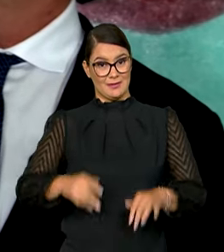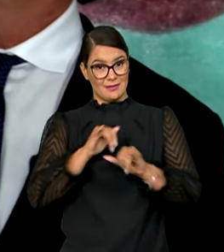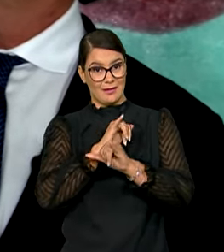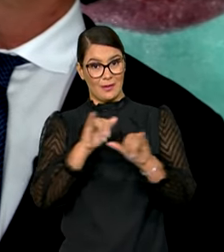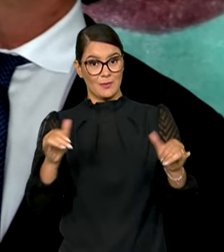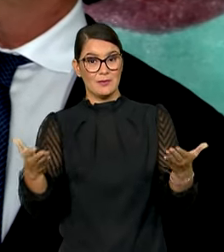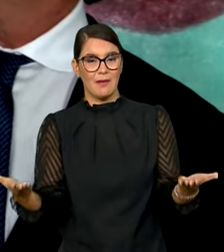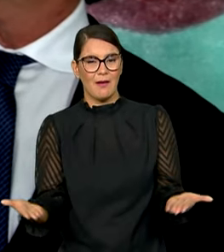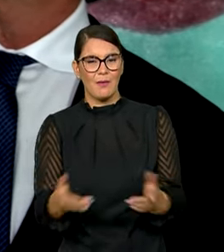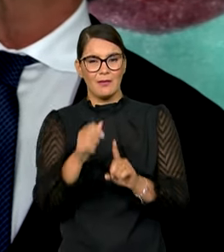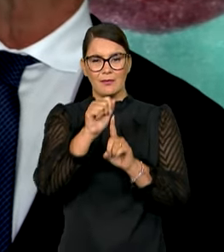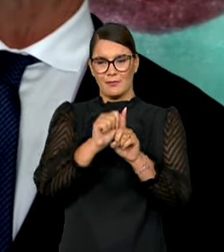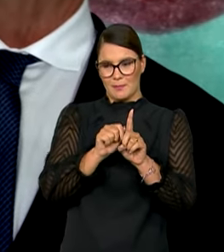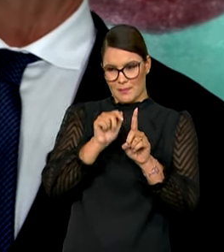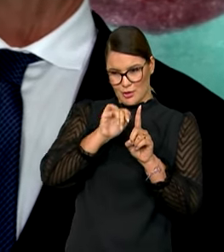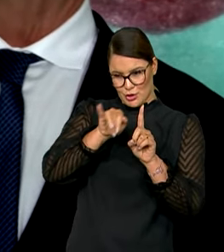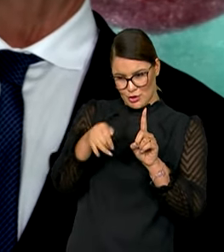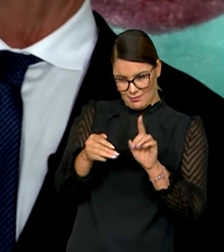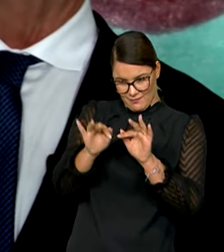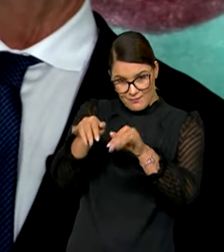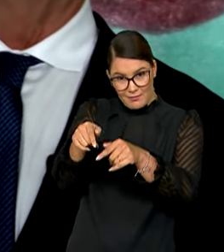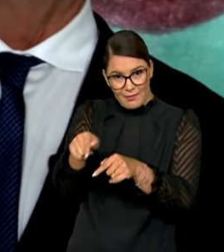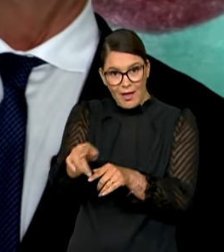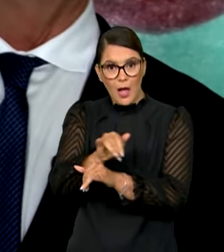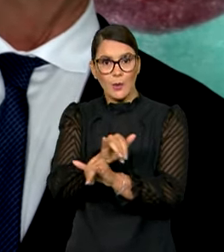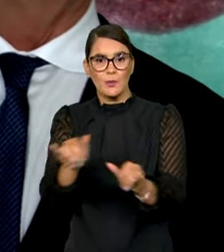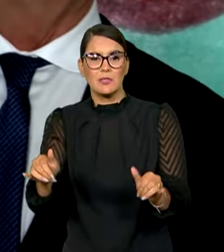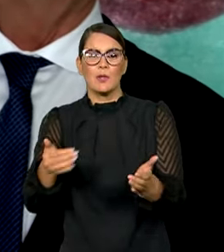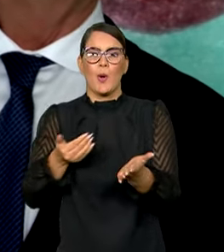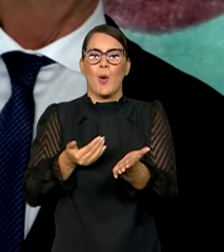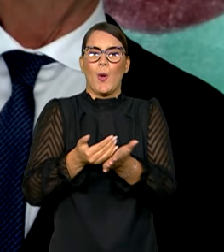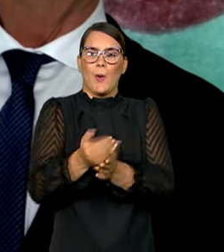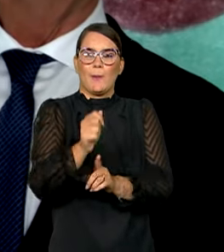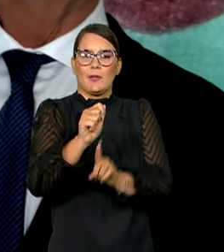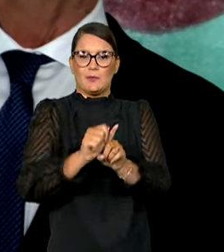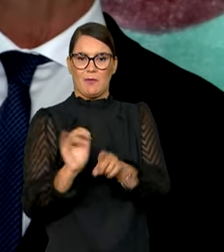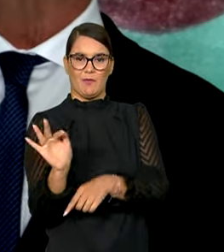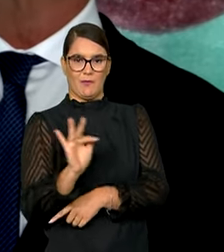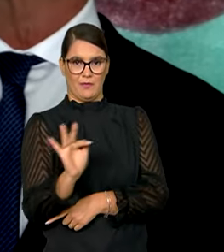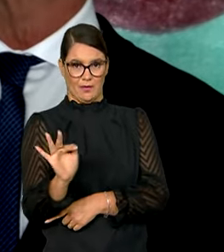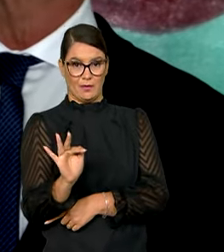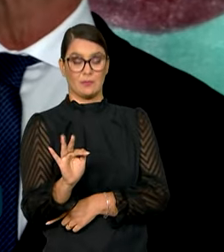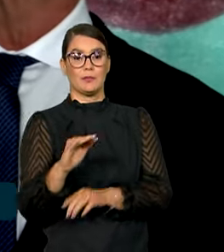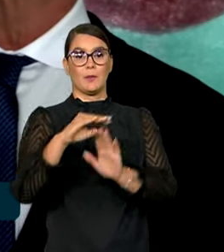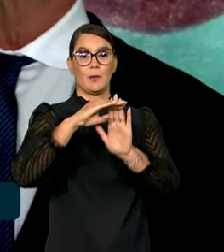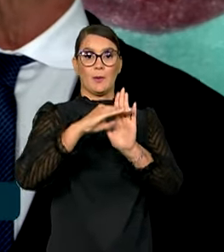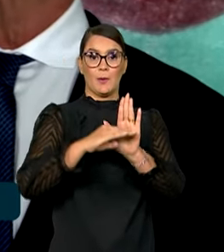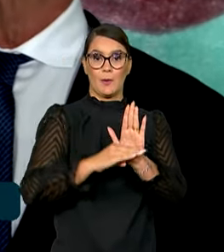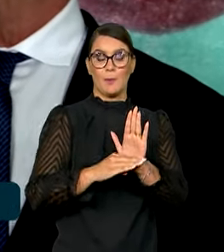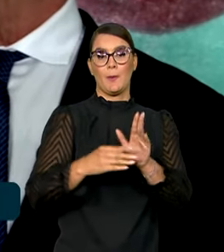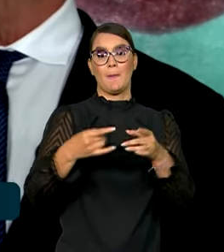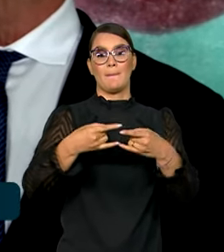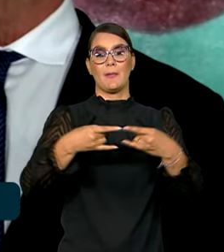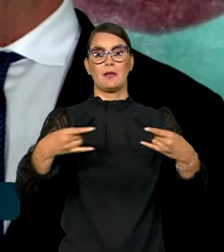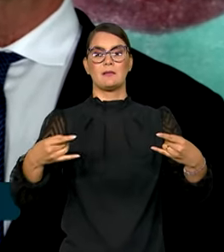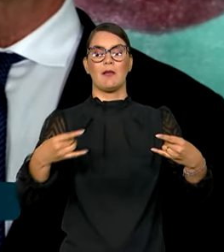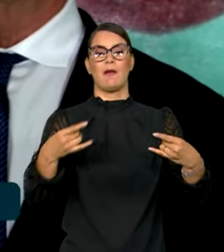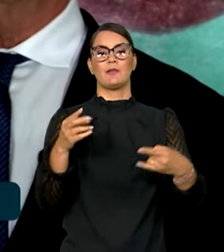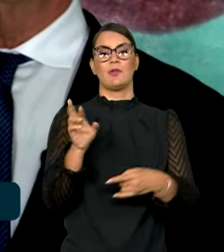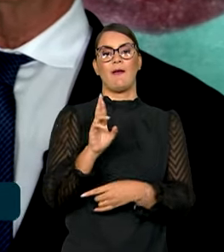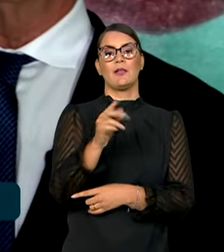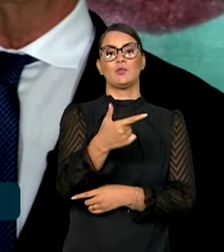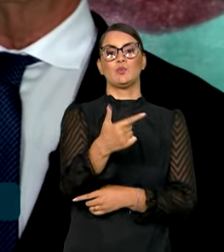final de janeiro, no mais tardar, no início de fevereiro. É um programa de passagens a R$